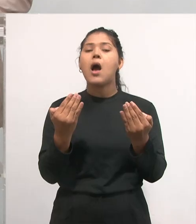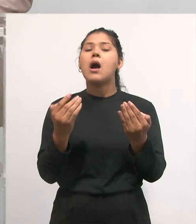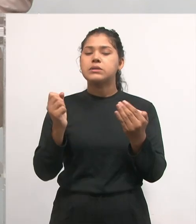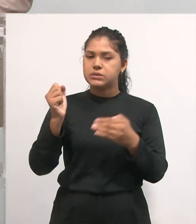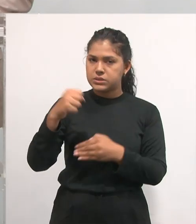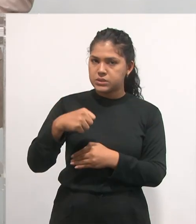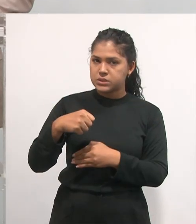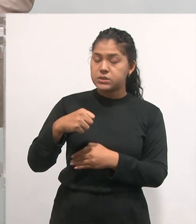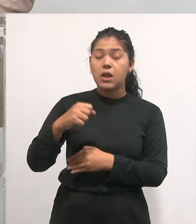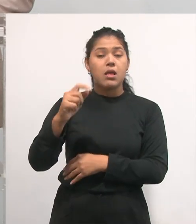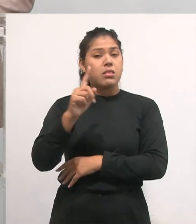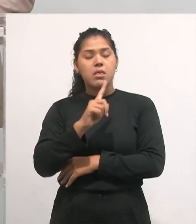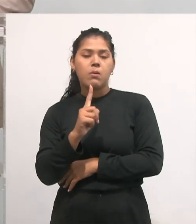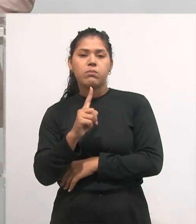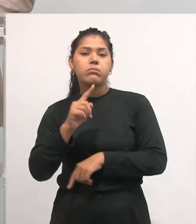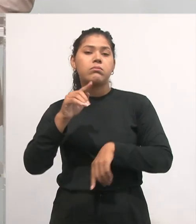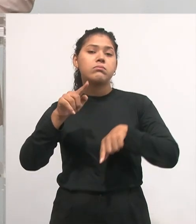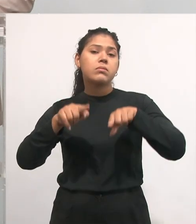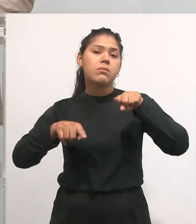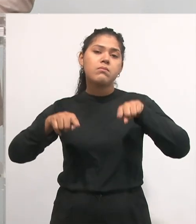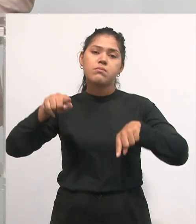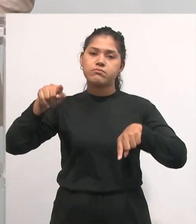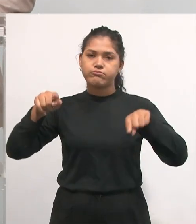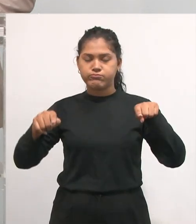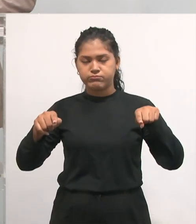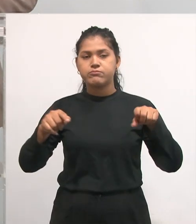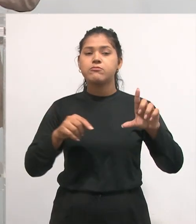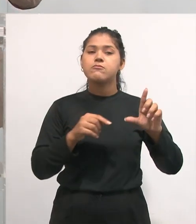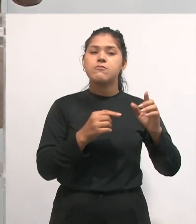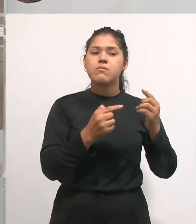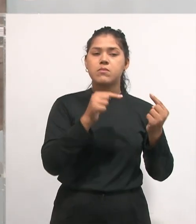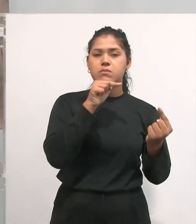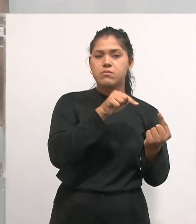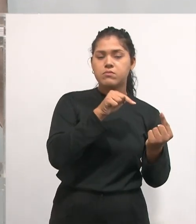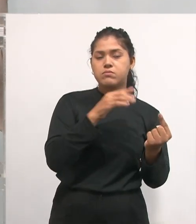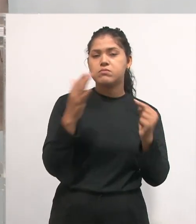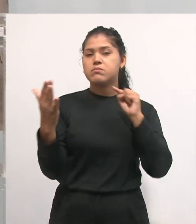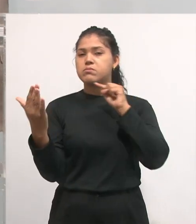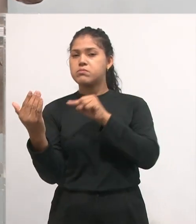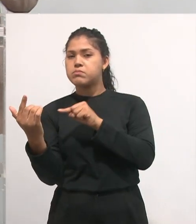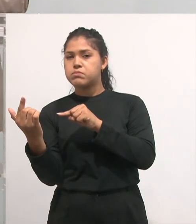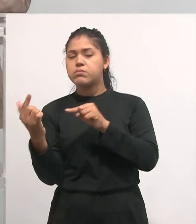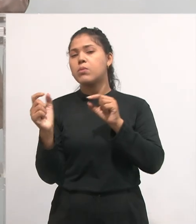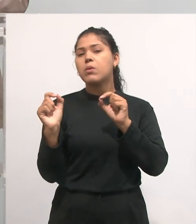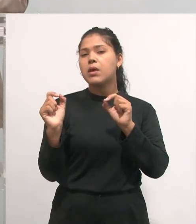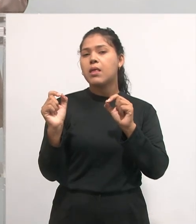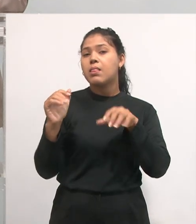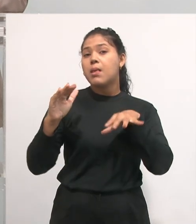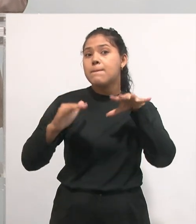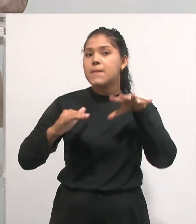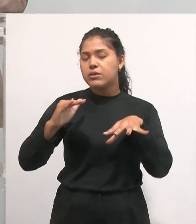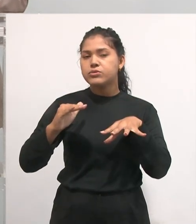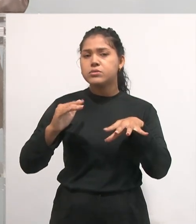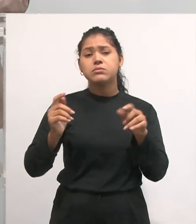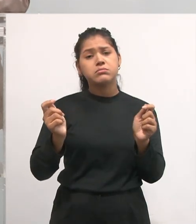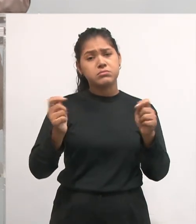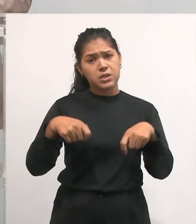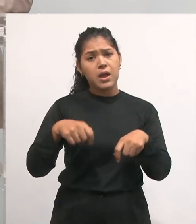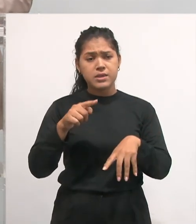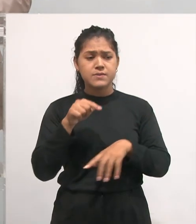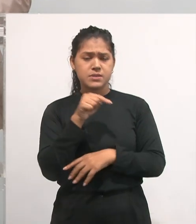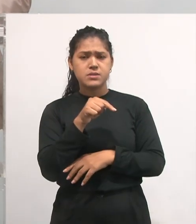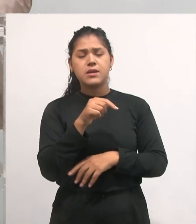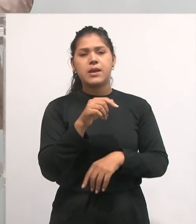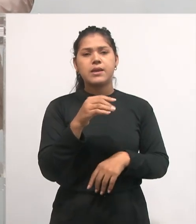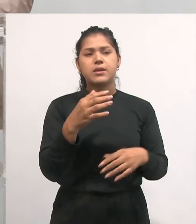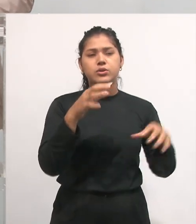relacionamento, quanto maior é uma variável, maior era a outra. Às vezes pode ser o contrário também, né?